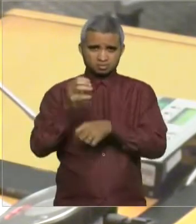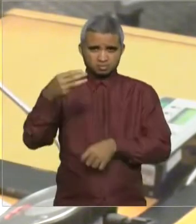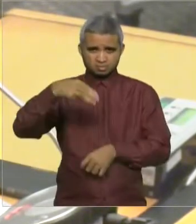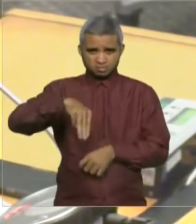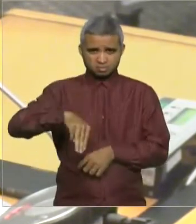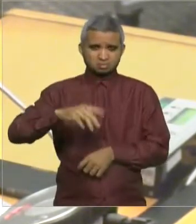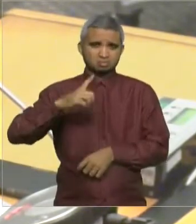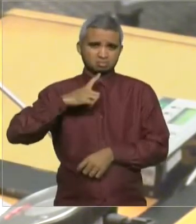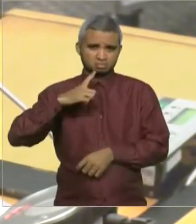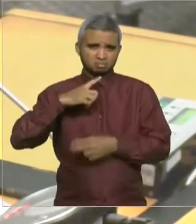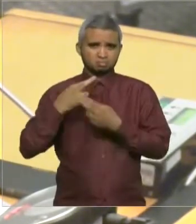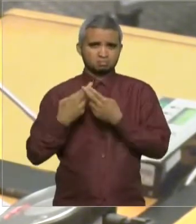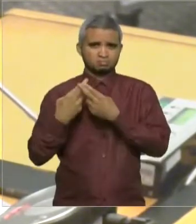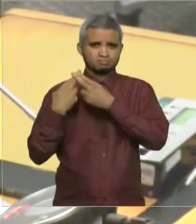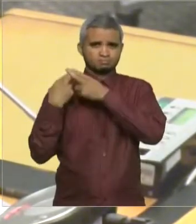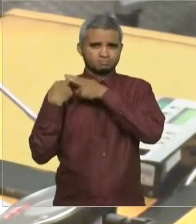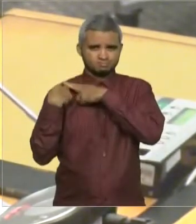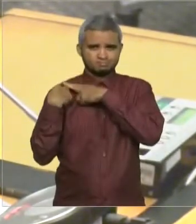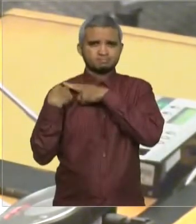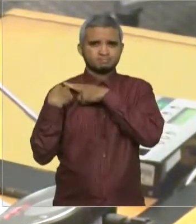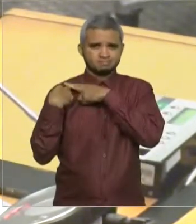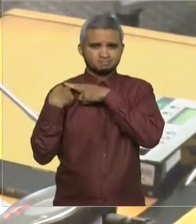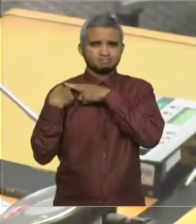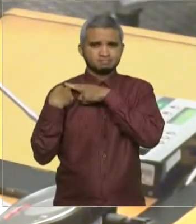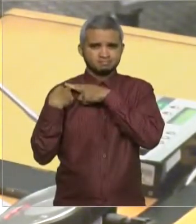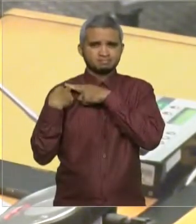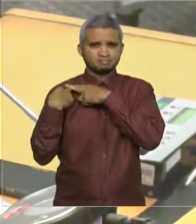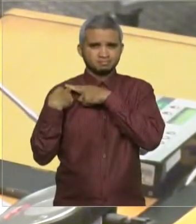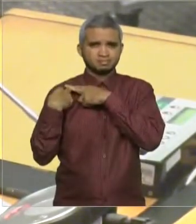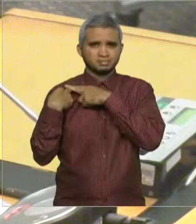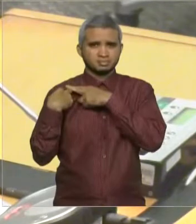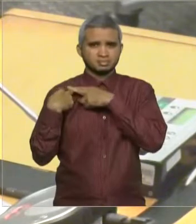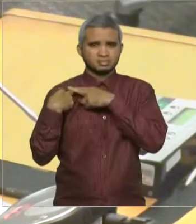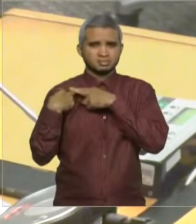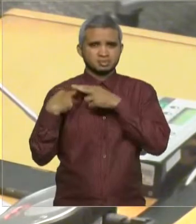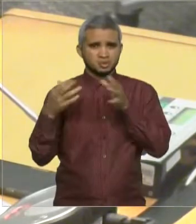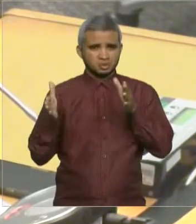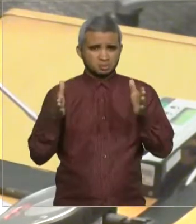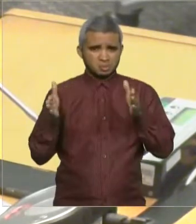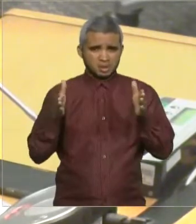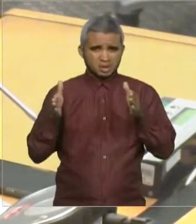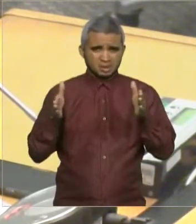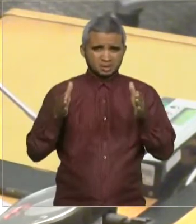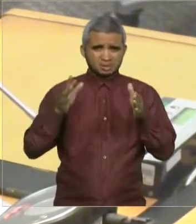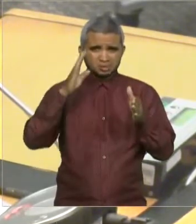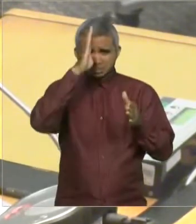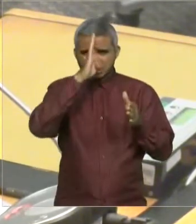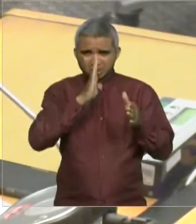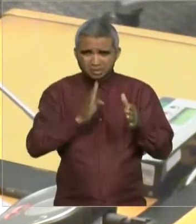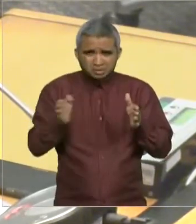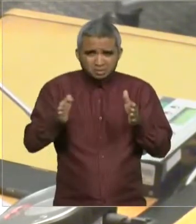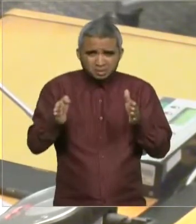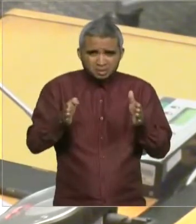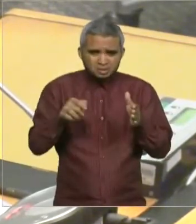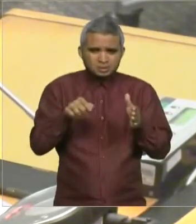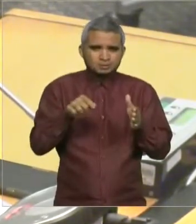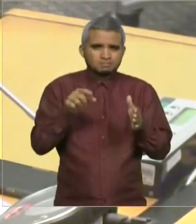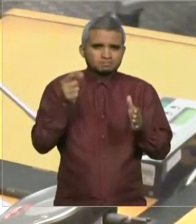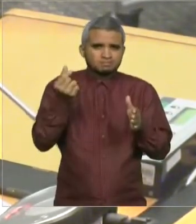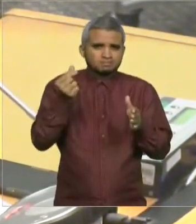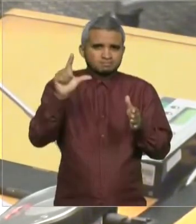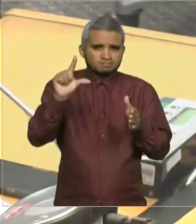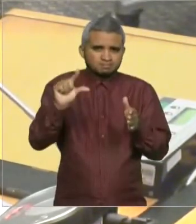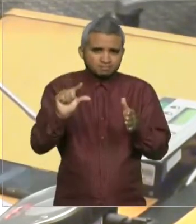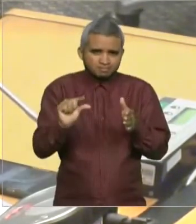que muito difícil de ser cumprida. Diante da crise econômica que nós estamos passando, hoje o número de leitos de diálise aumentou em 1000% em todo o